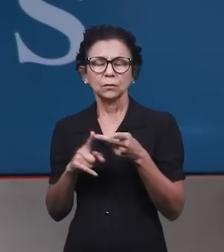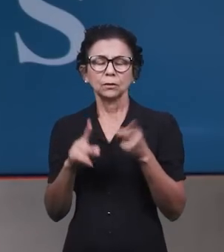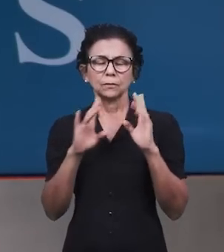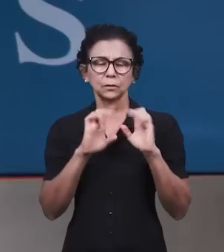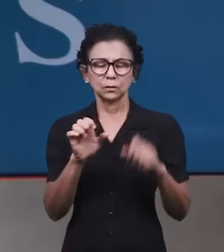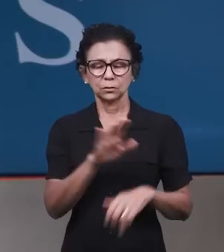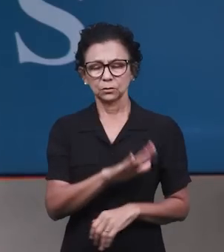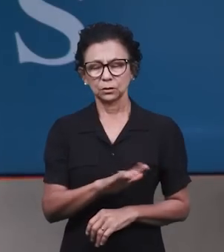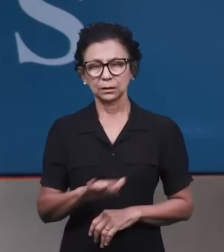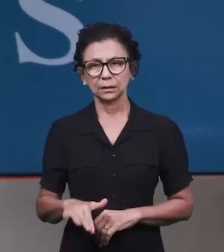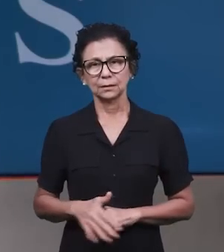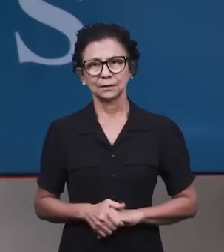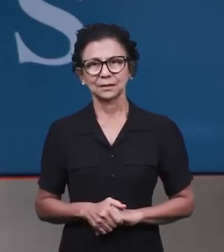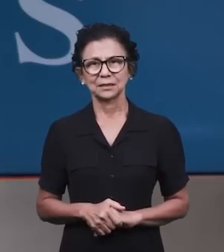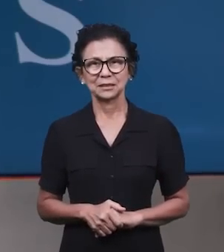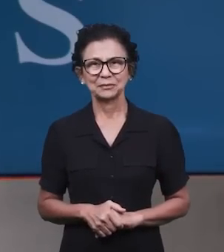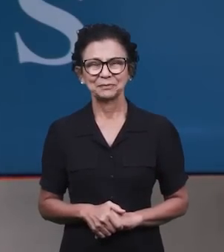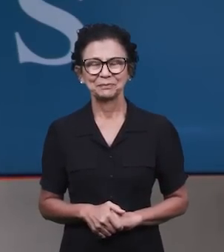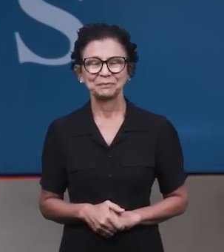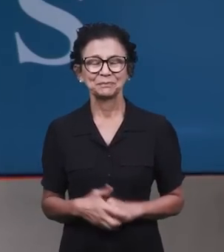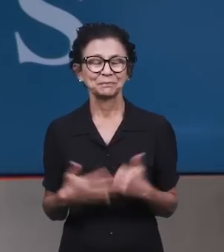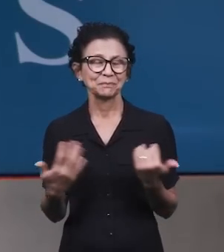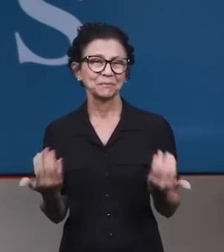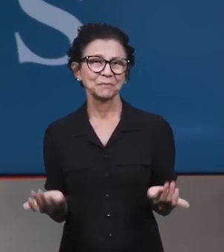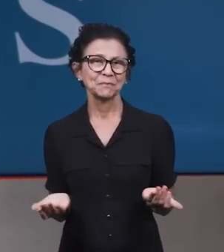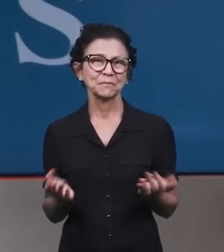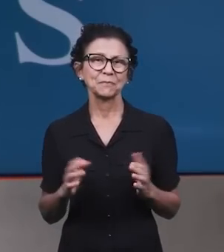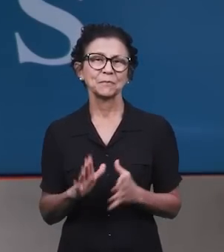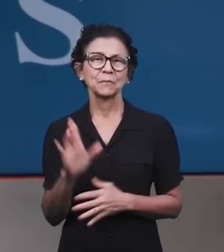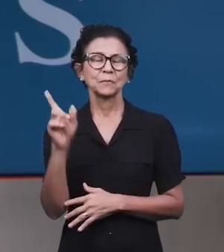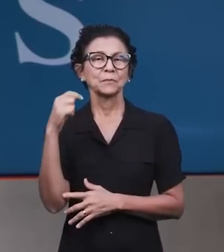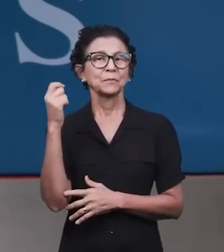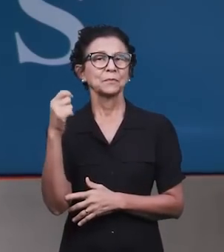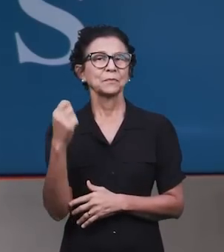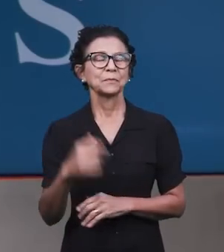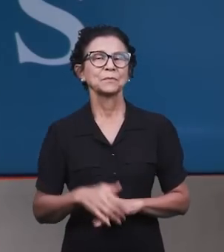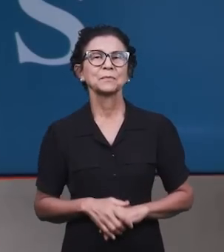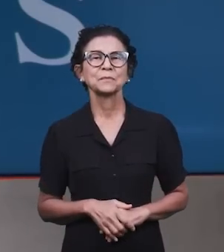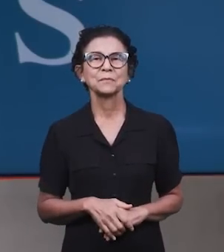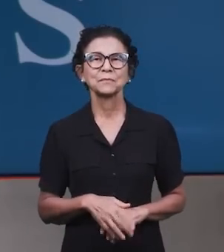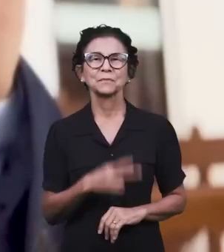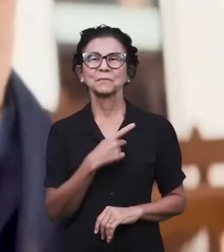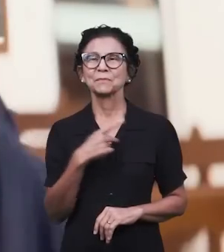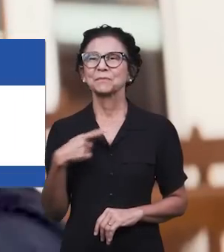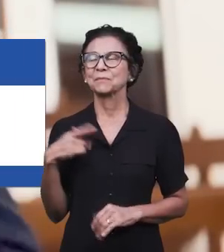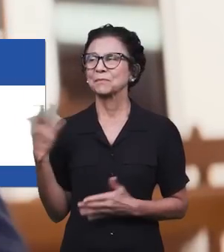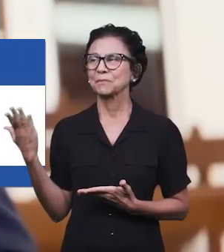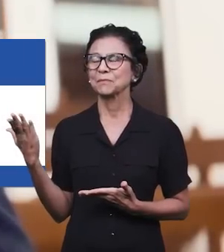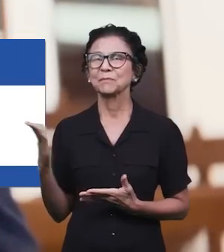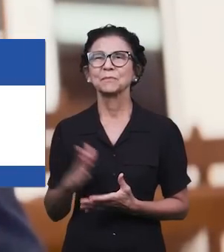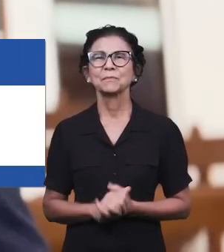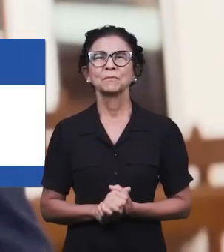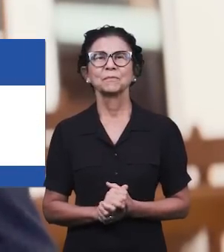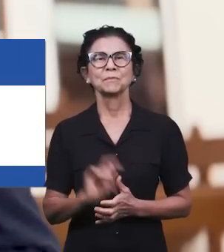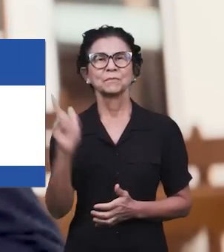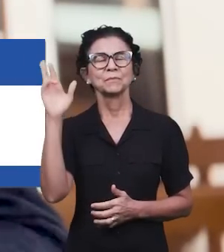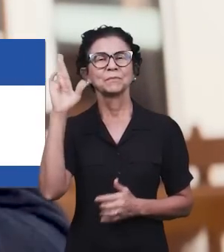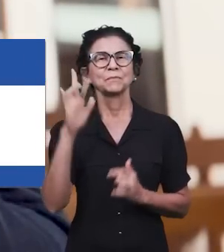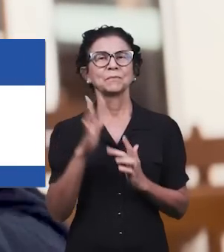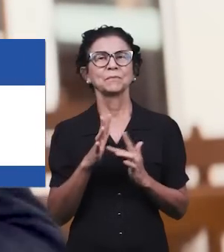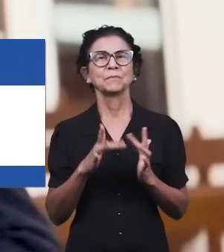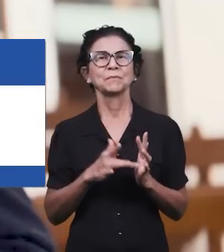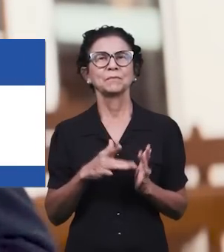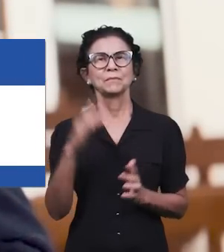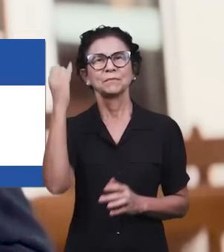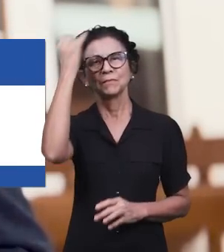conosco do Culto ao Meio-Dia. E agora sim, vamos diretamente para o Rio Grande do Sul. Pastor Alexandre. A paz do Senhor, Jorge.